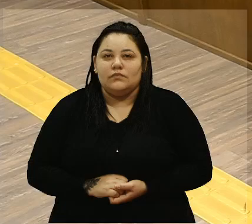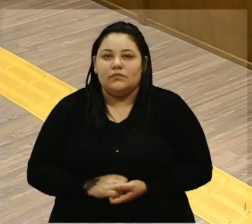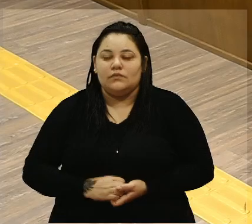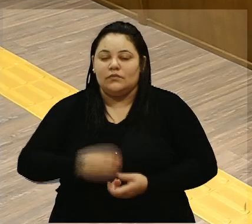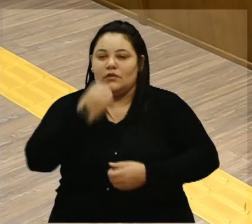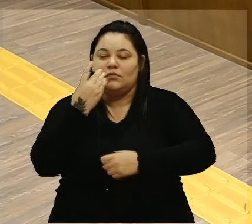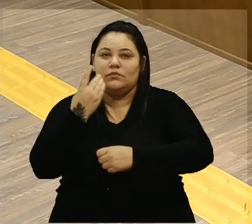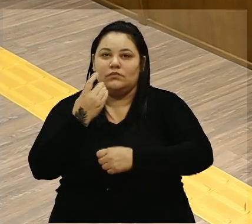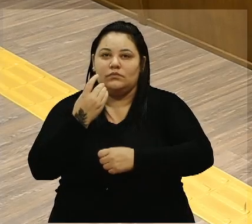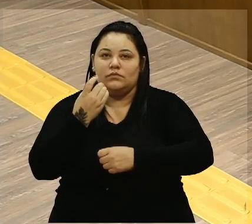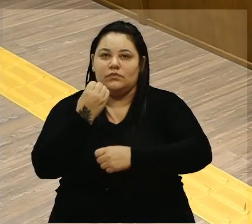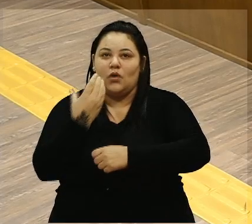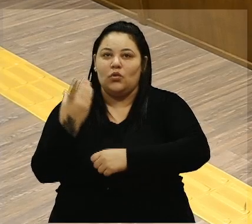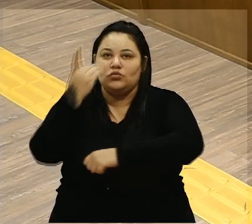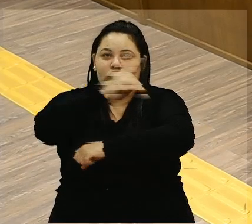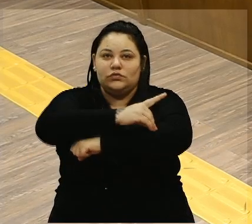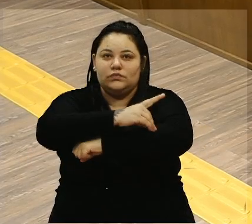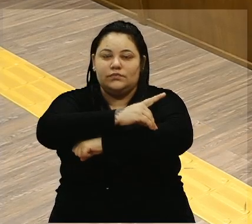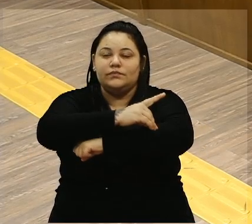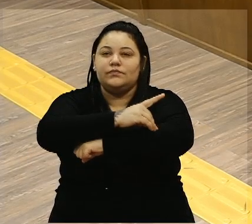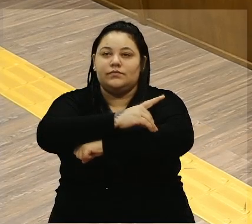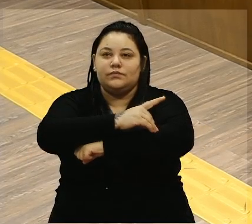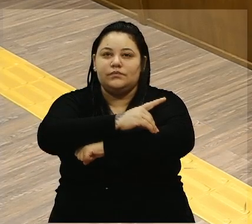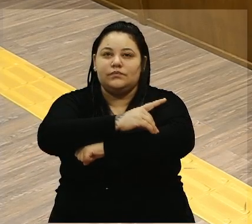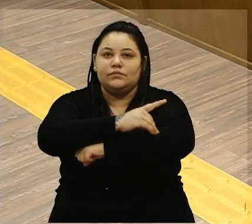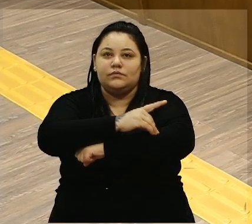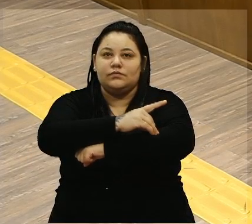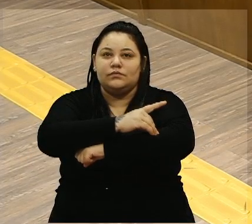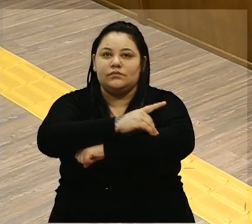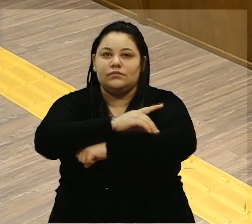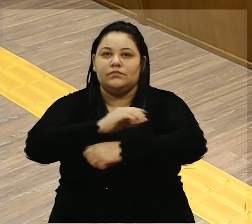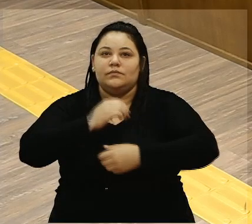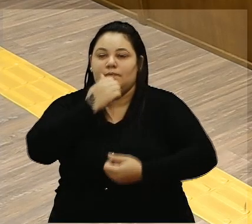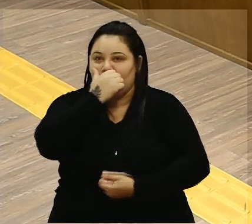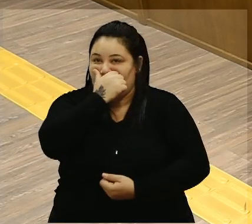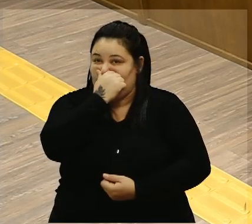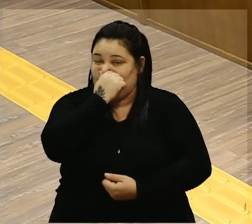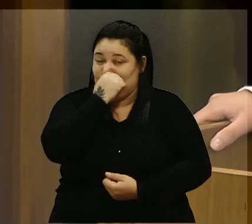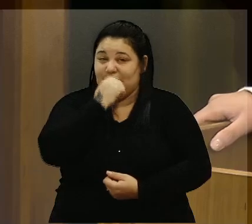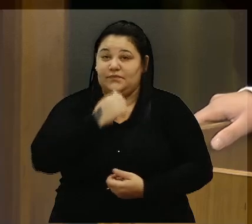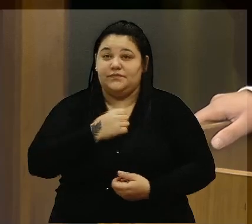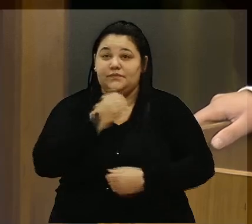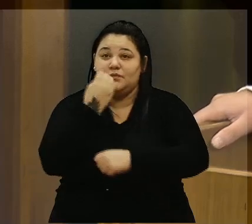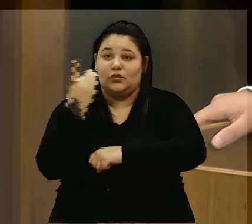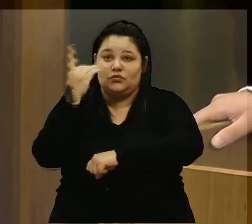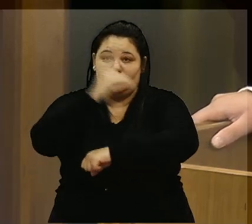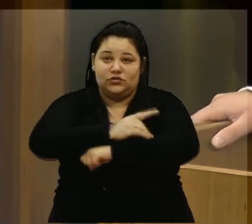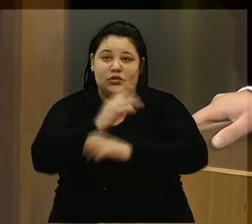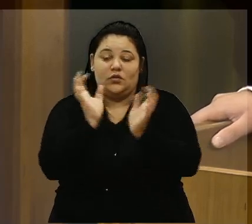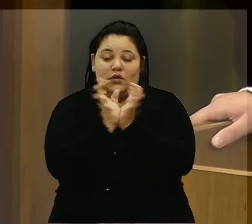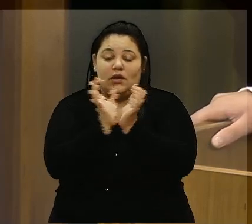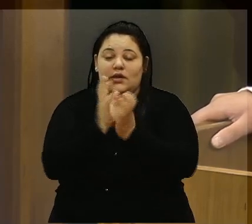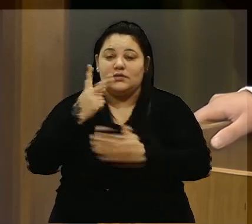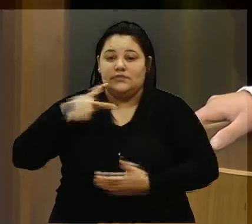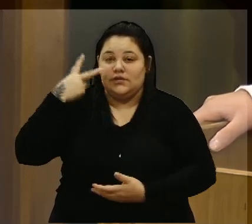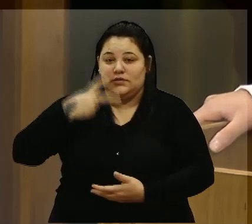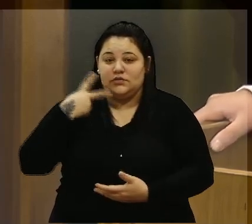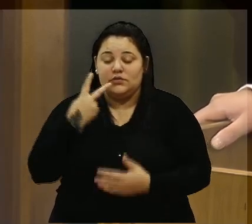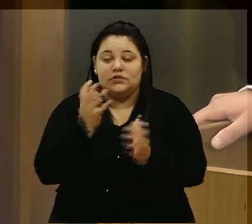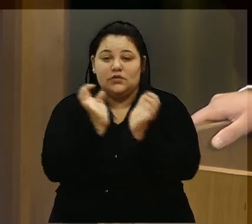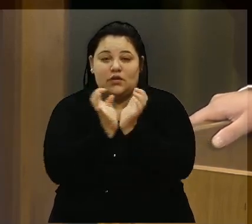Bom dia. Bom dia, tá ligado? Agora tá. Bom dia, colegas vereadores,